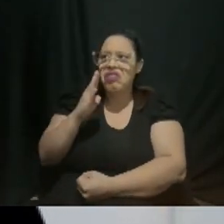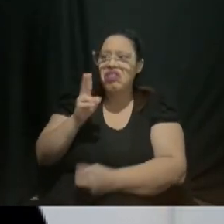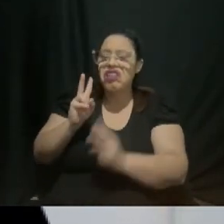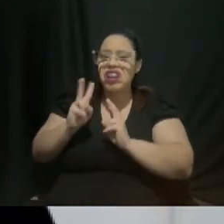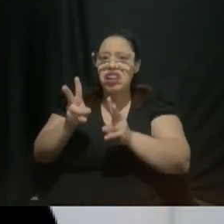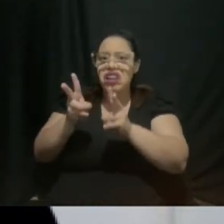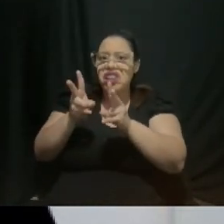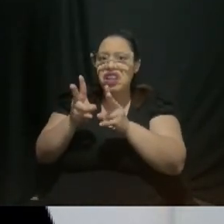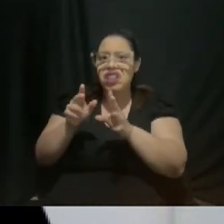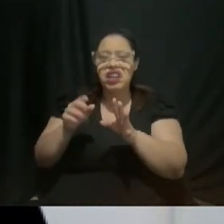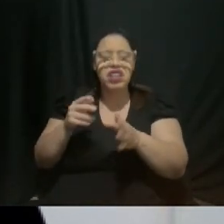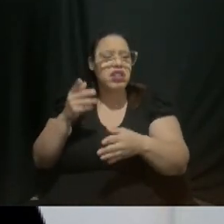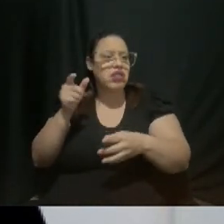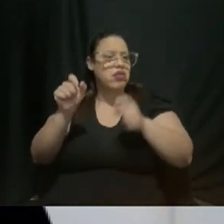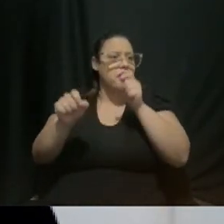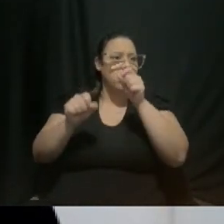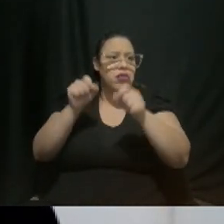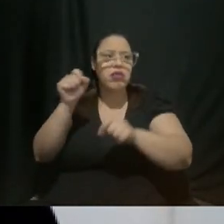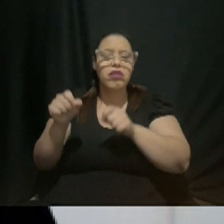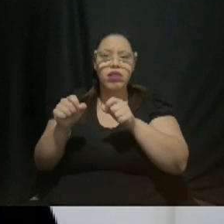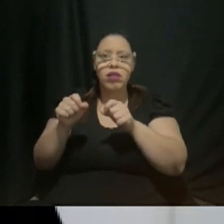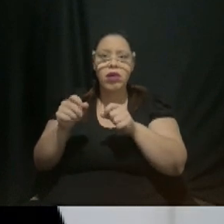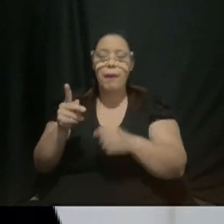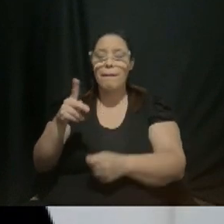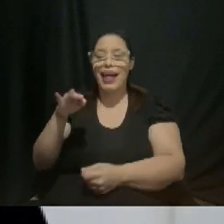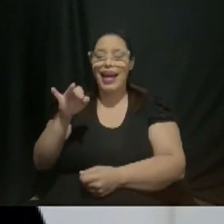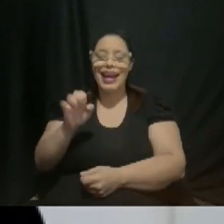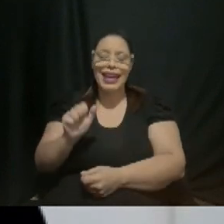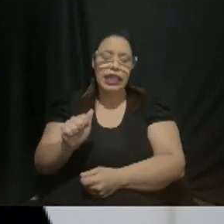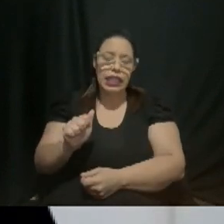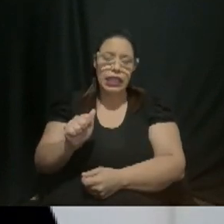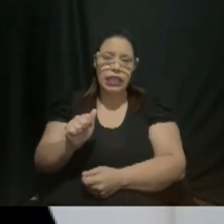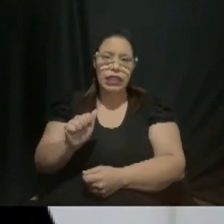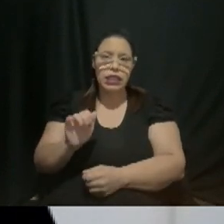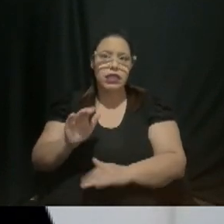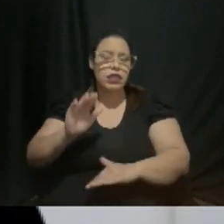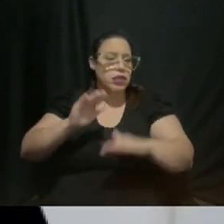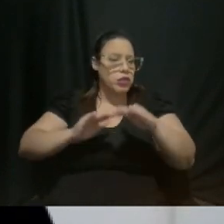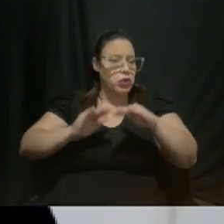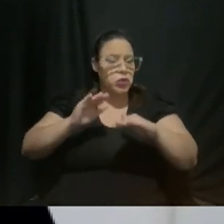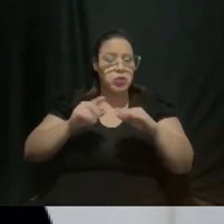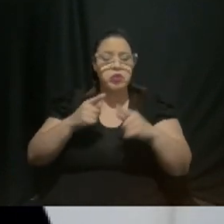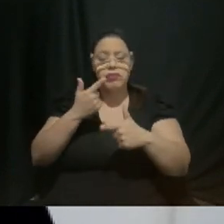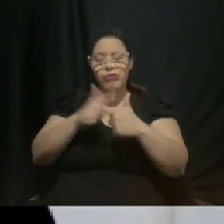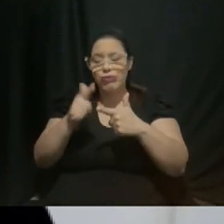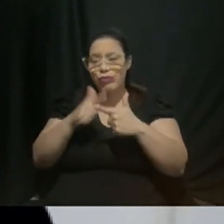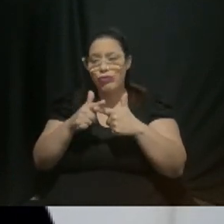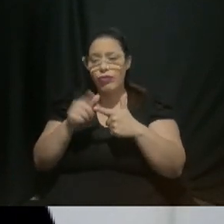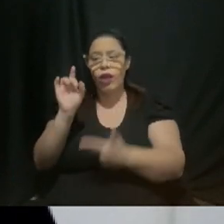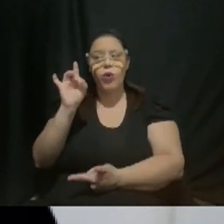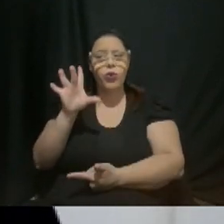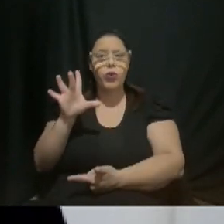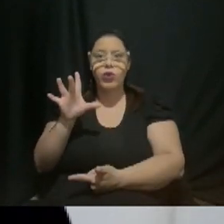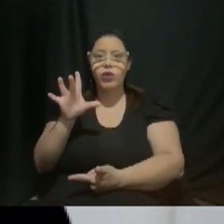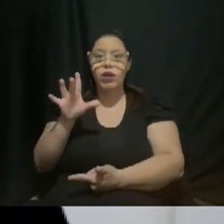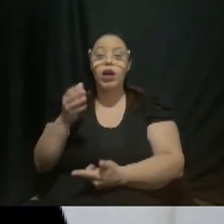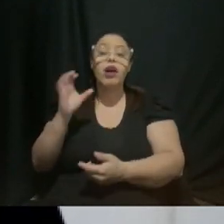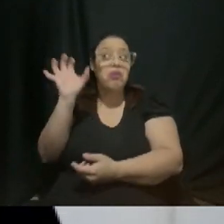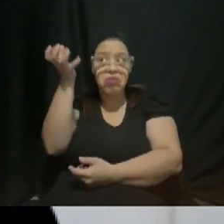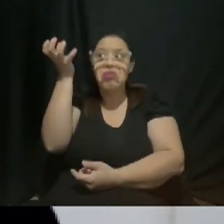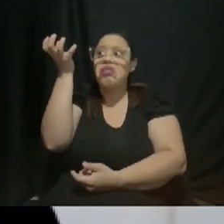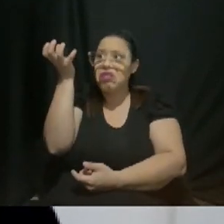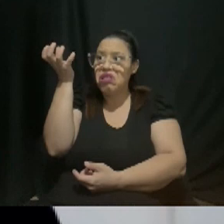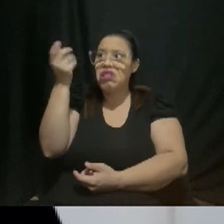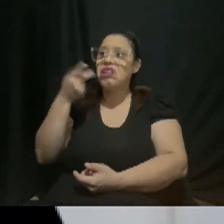está no meio de uma placa tectônica, então a gente não sofre tanto desse problema. Só que agora aconteceu, né? Como você falou, várias cidades de